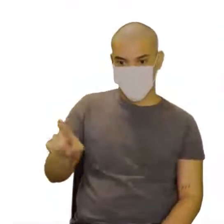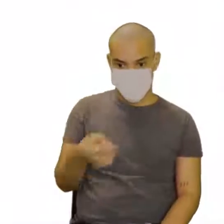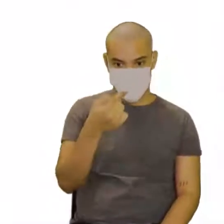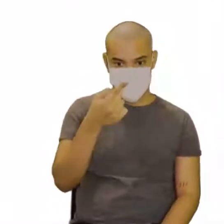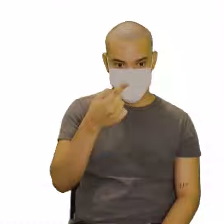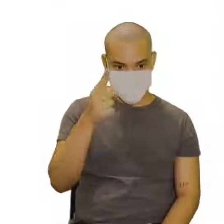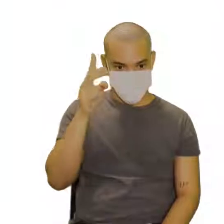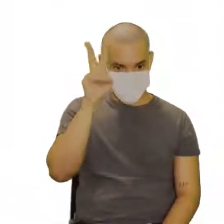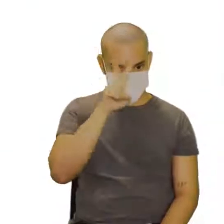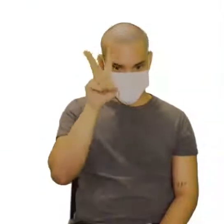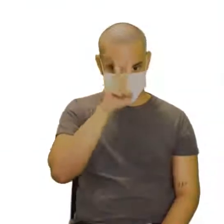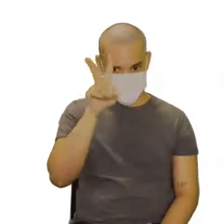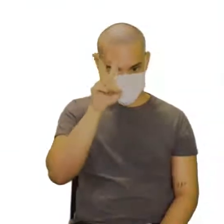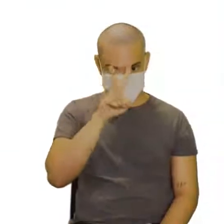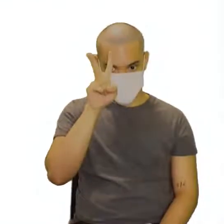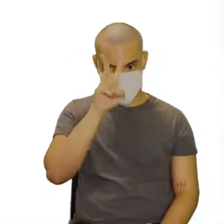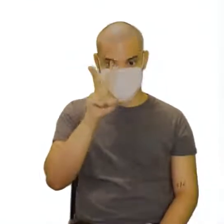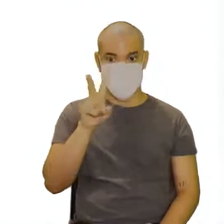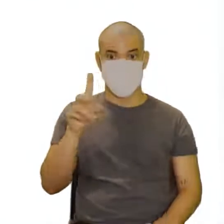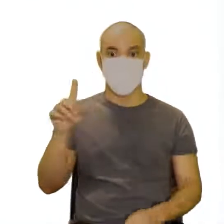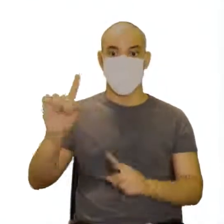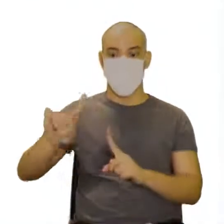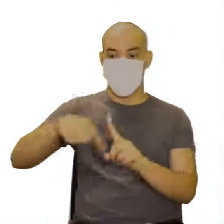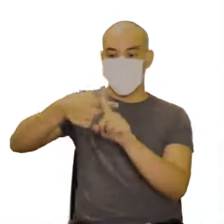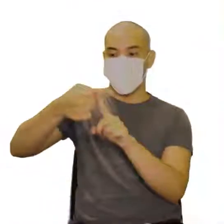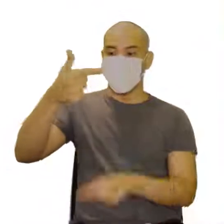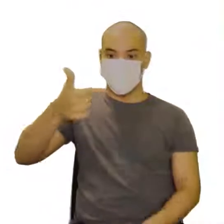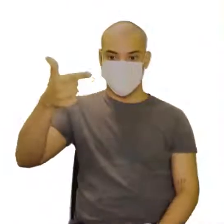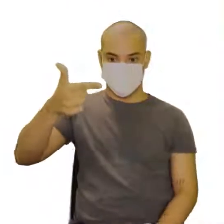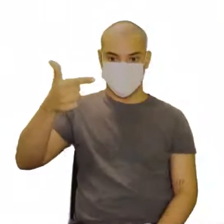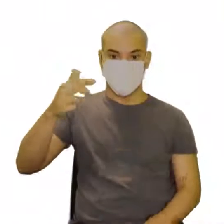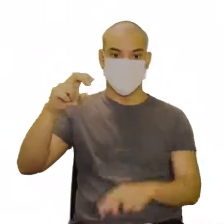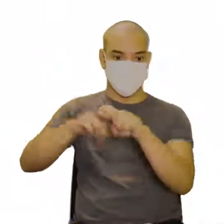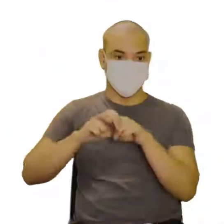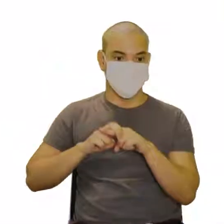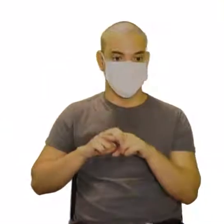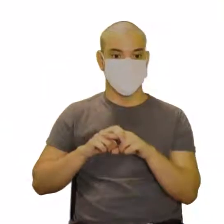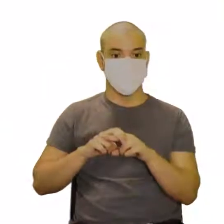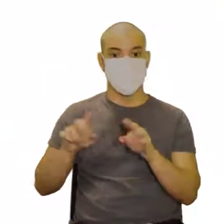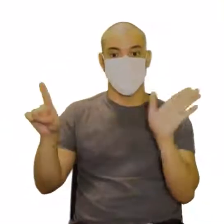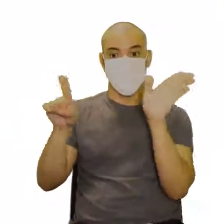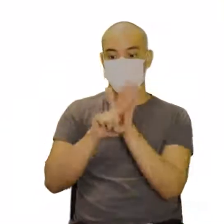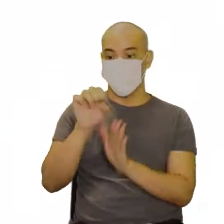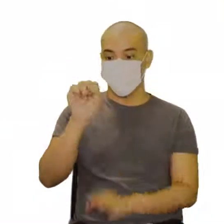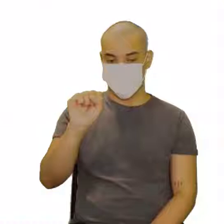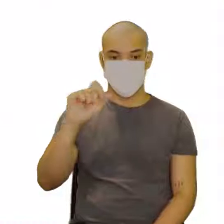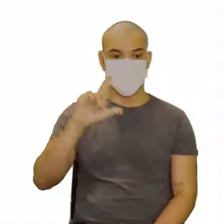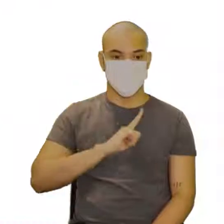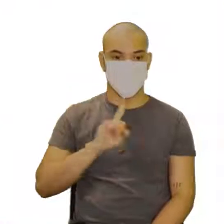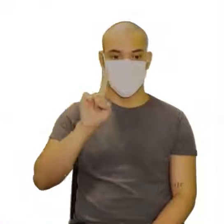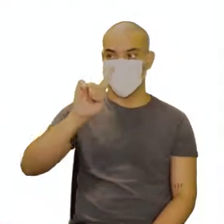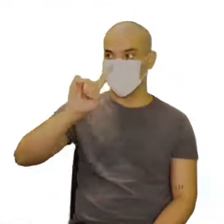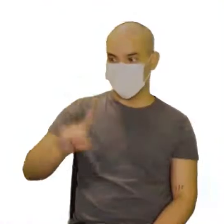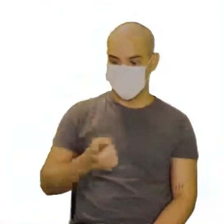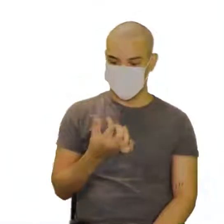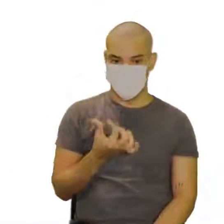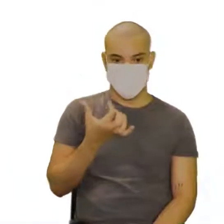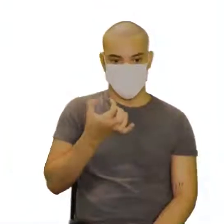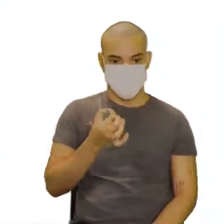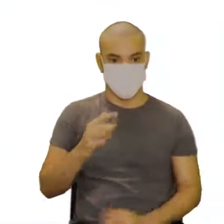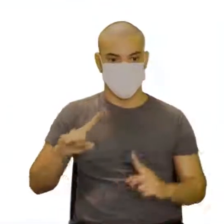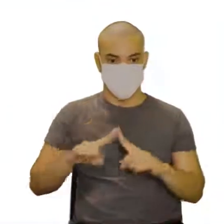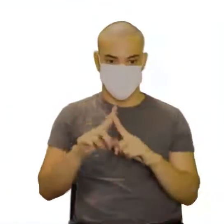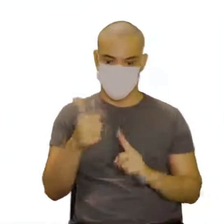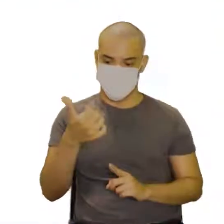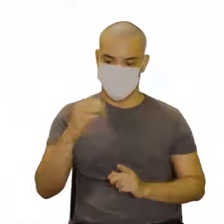2, sobe aqui mais 2, então fica menos 8. Eu tenho 1,60 vezes